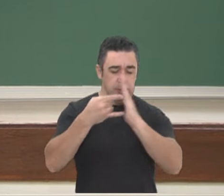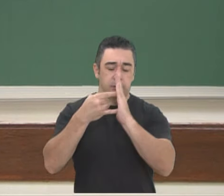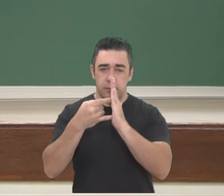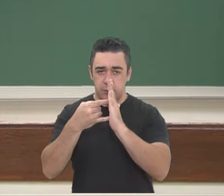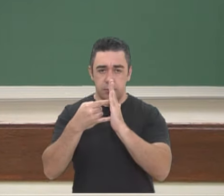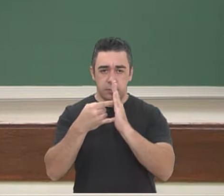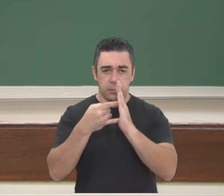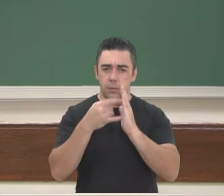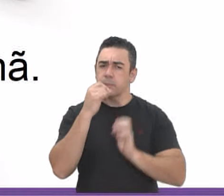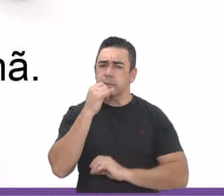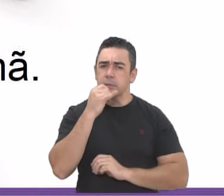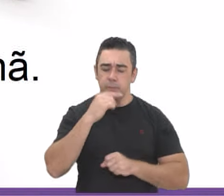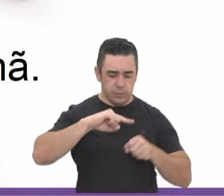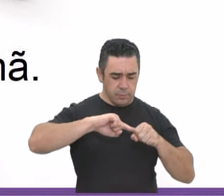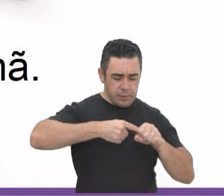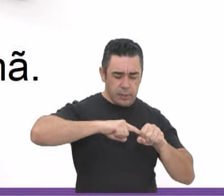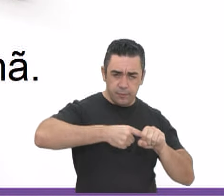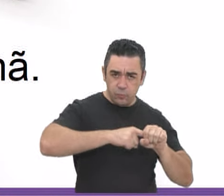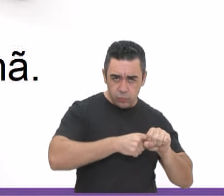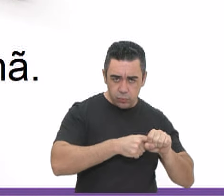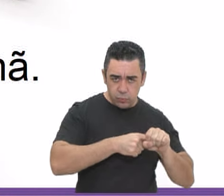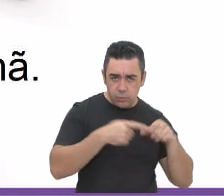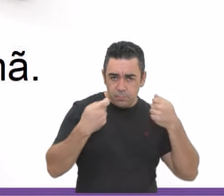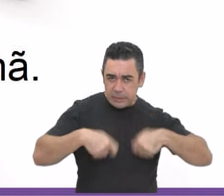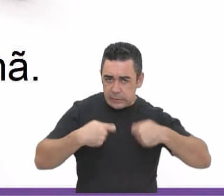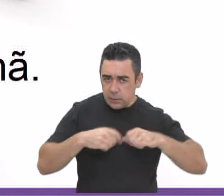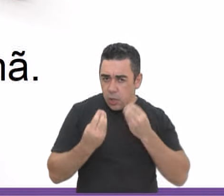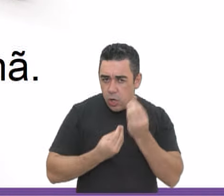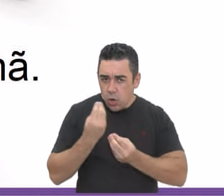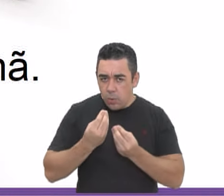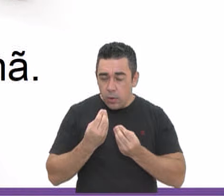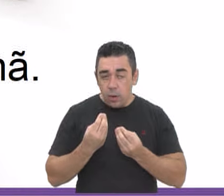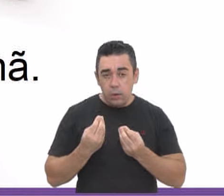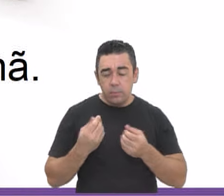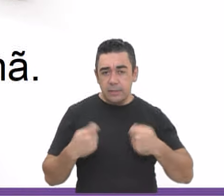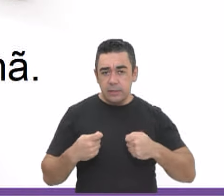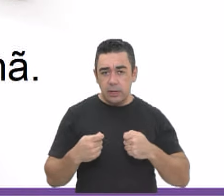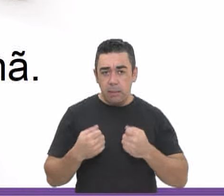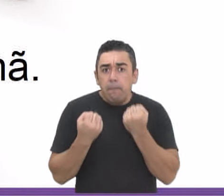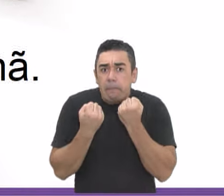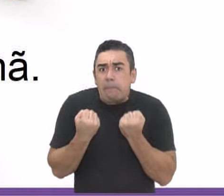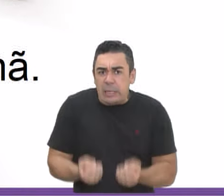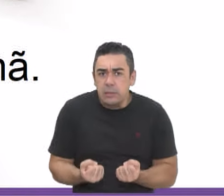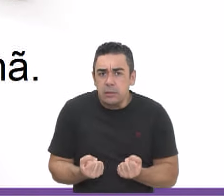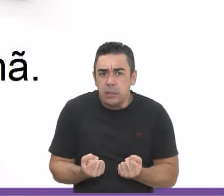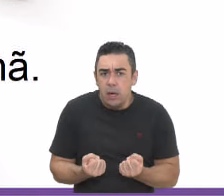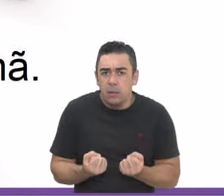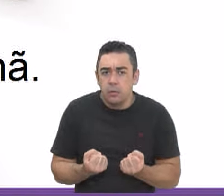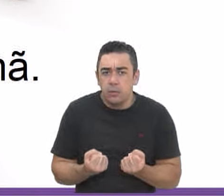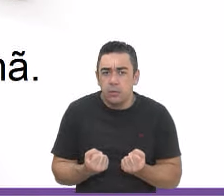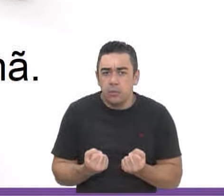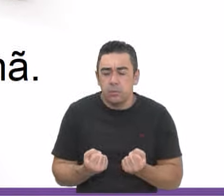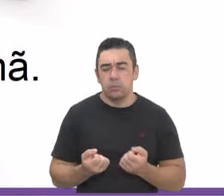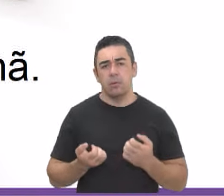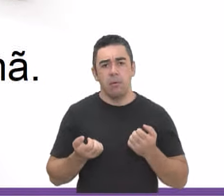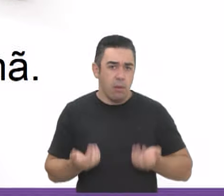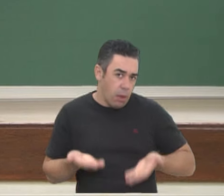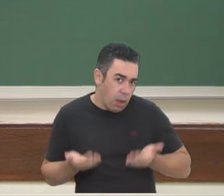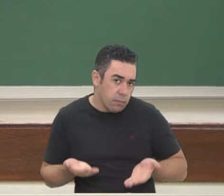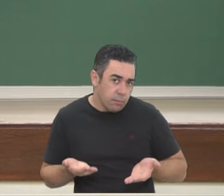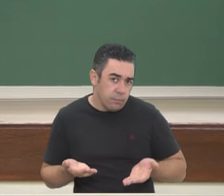um parafuso precisa ser mais pesado que o ímã mais leve que